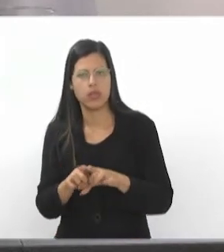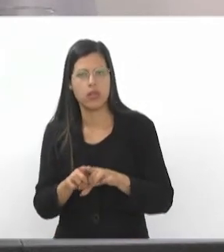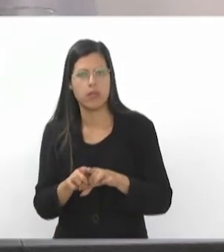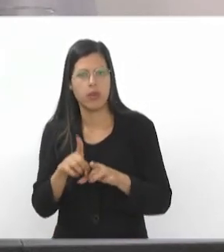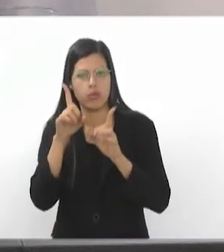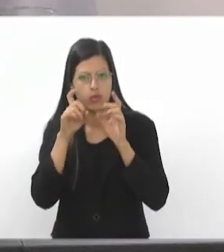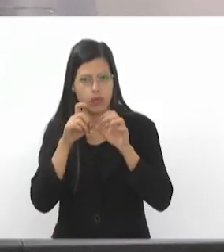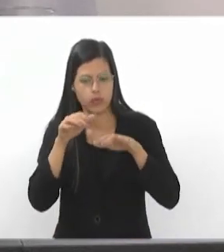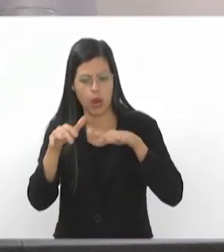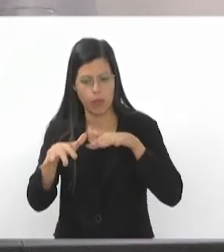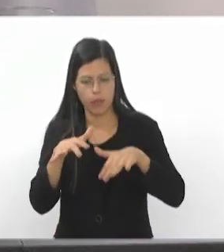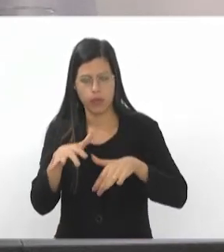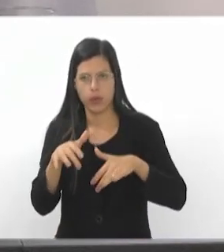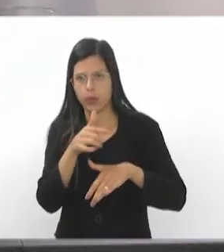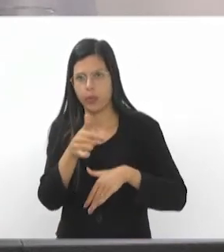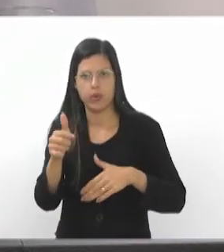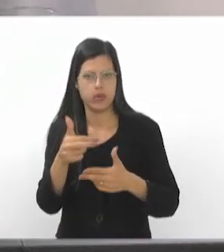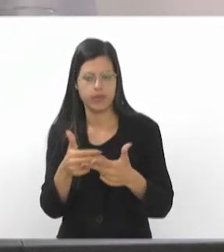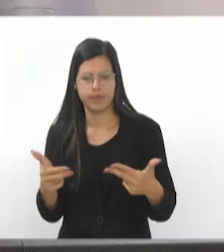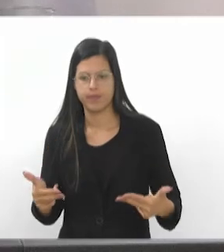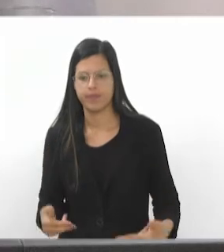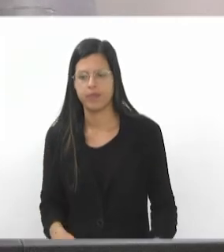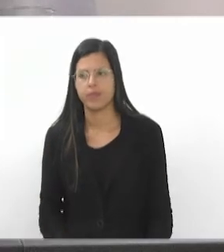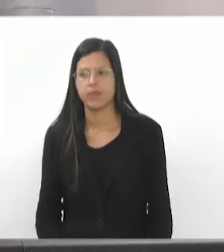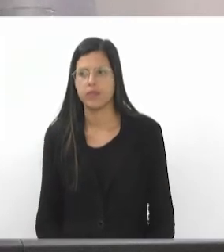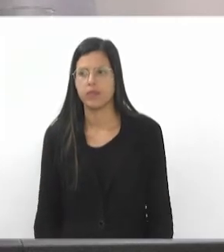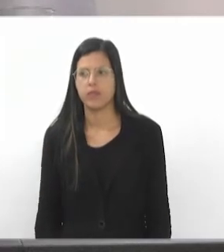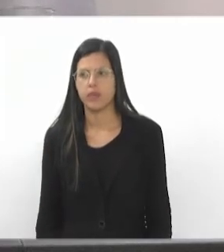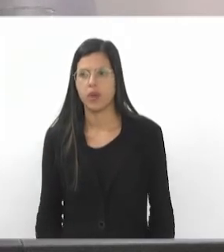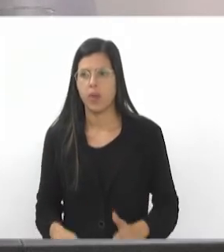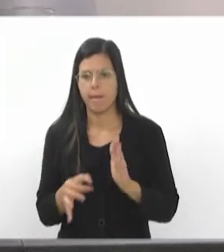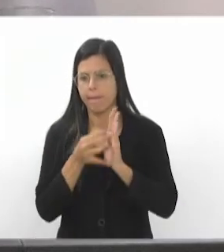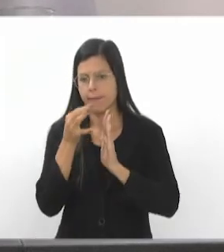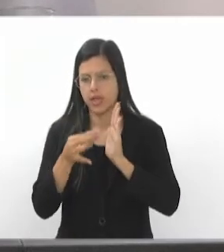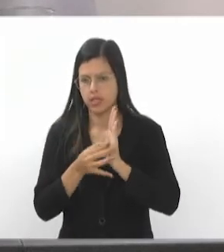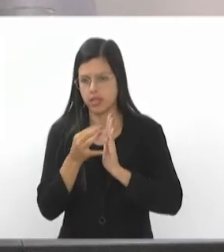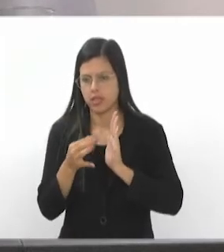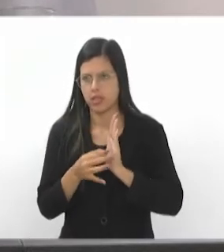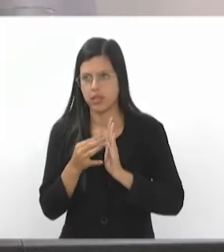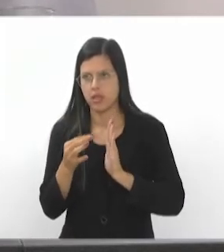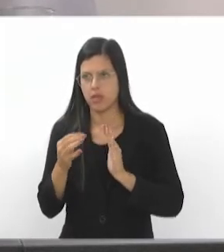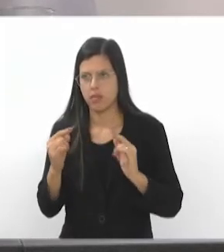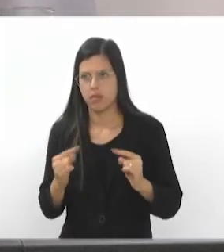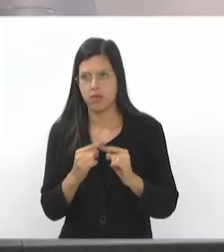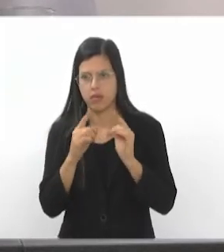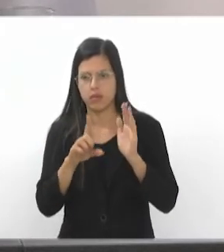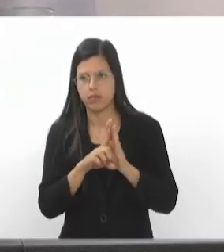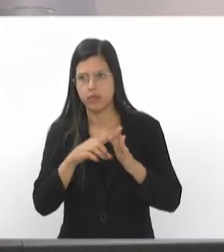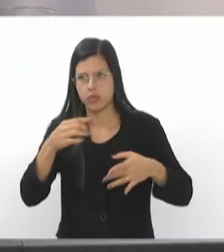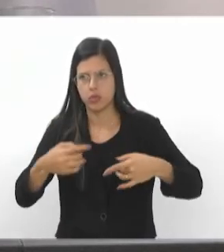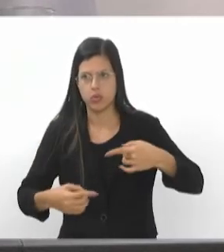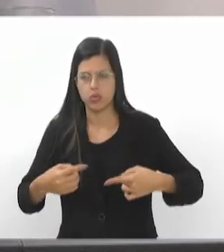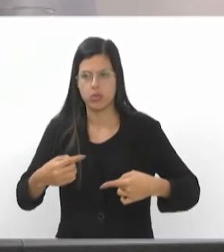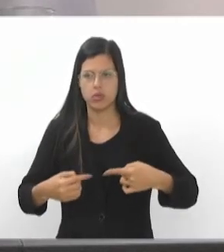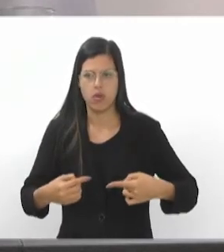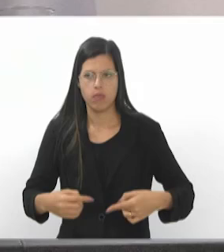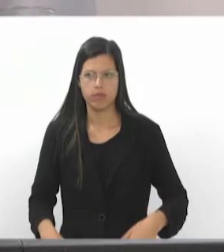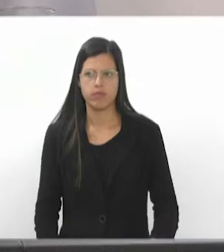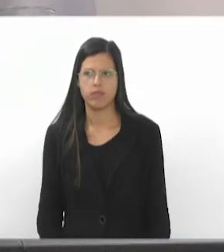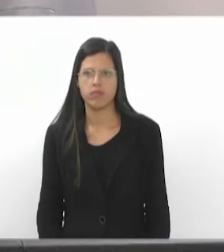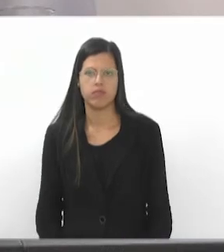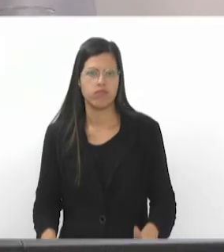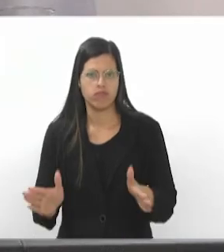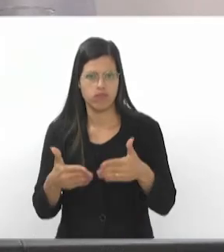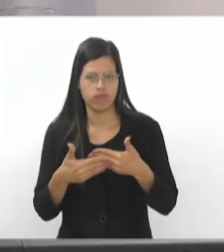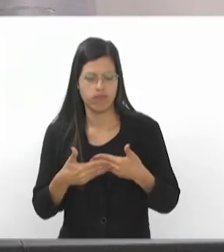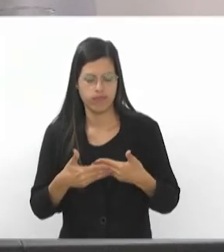outras providências. O parecer é pela legalidade. Em discussão. Não havendo